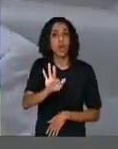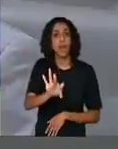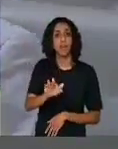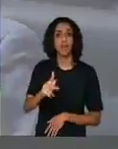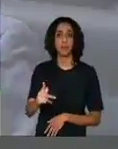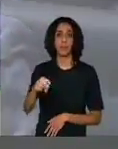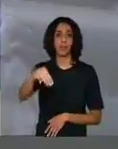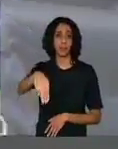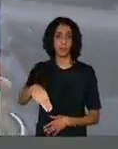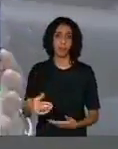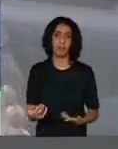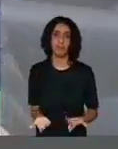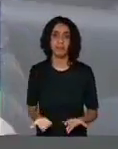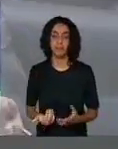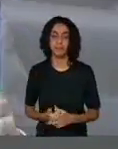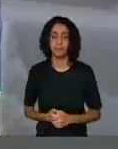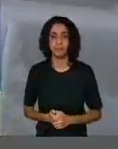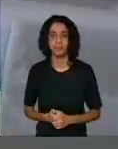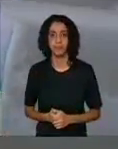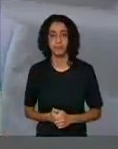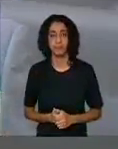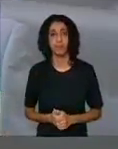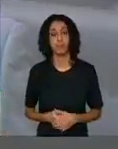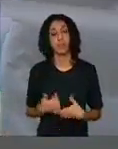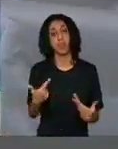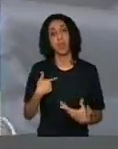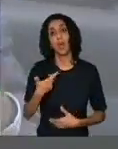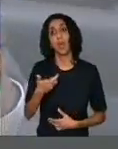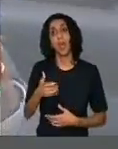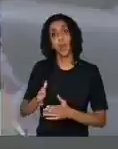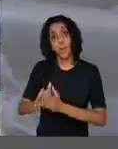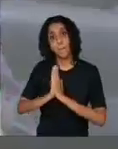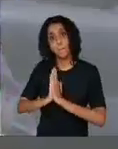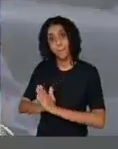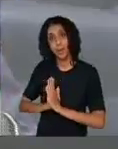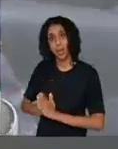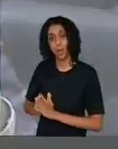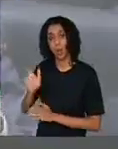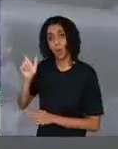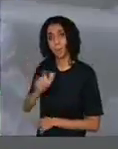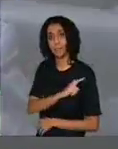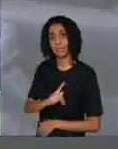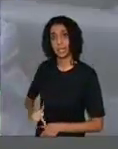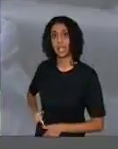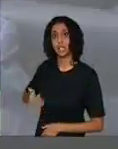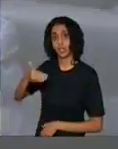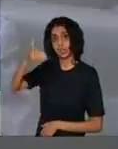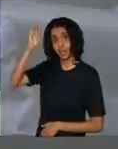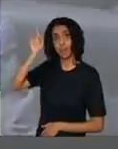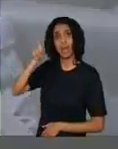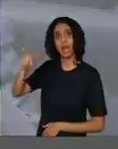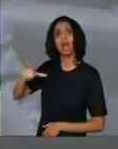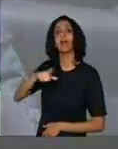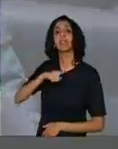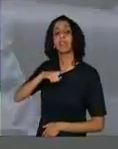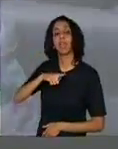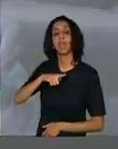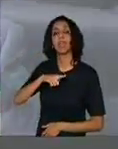FPM. E aqui eu quero fazer um apelo. O presidente Temer está sobre a sua mesa